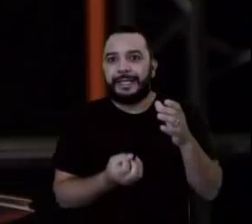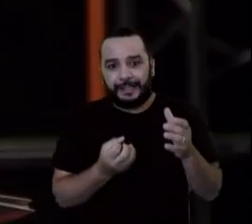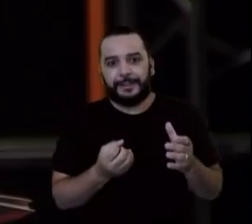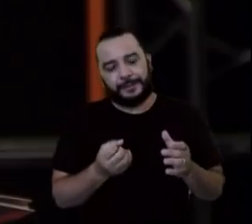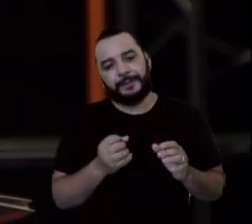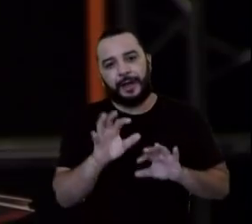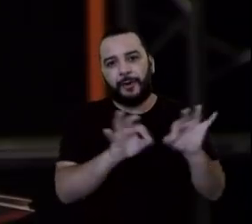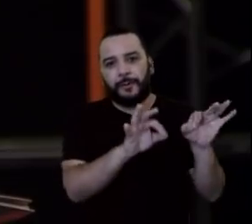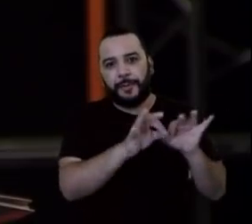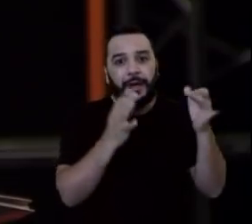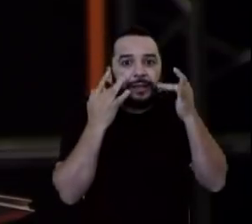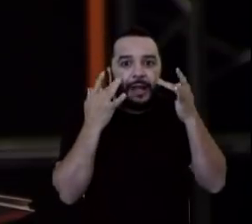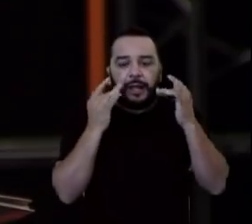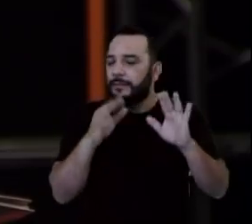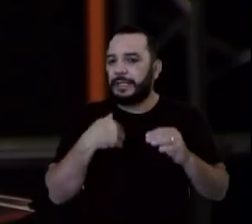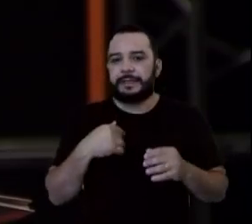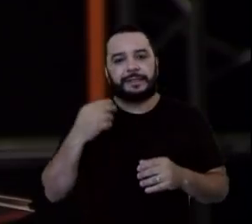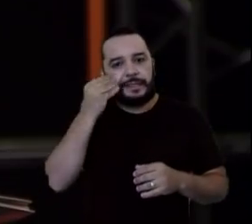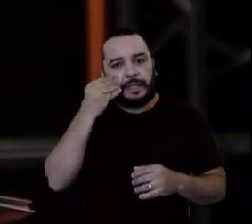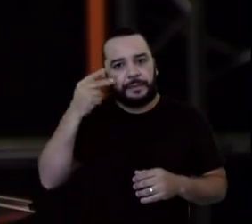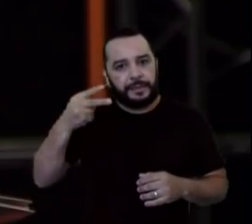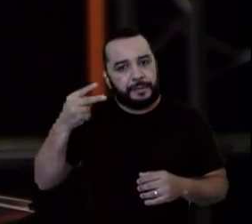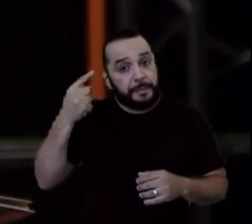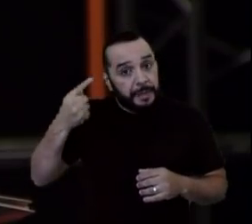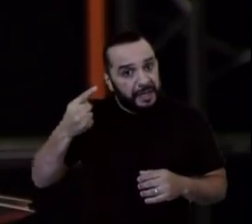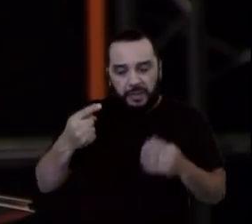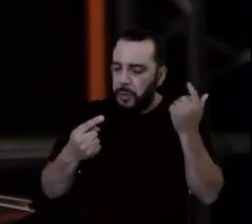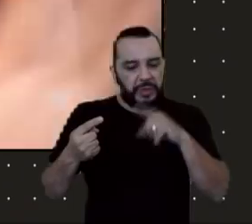produzir 2 vezes, nas 2 vezes eu não consegui.